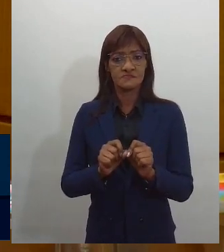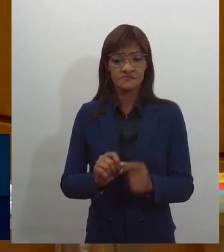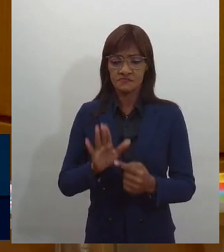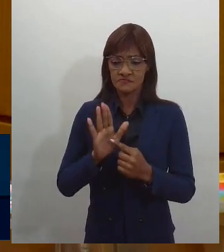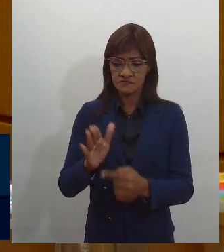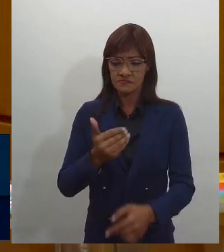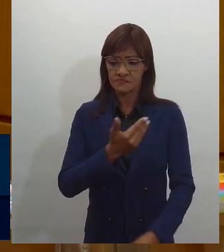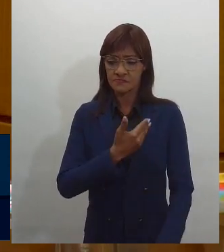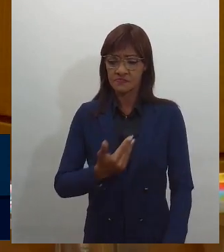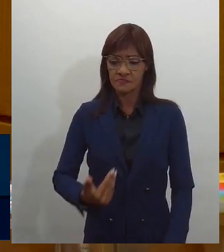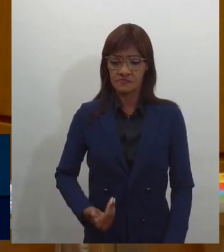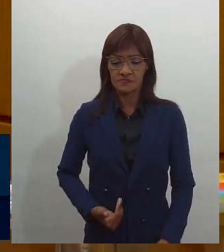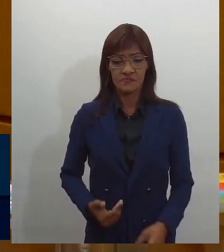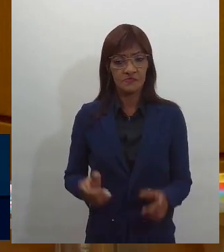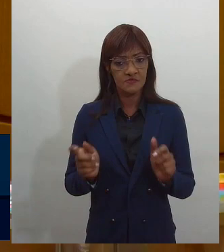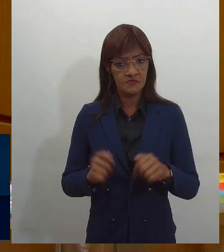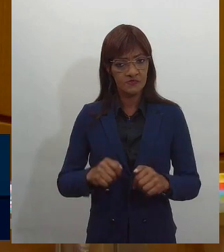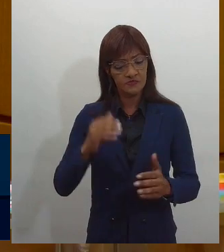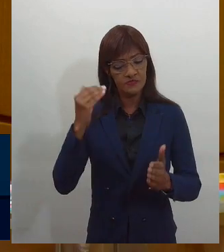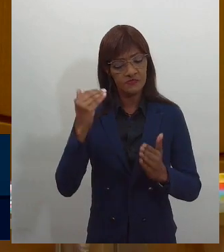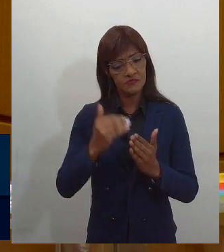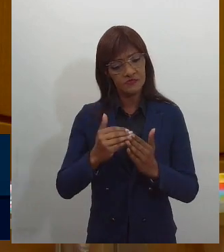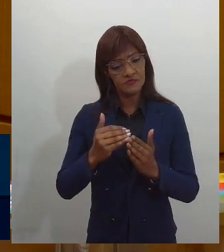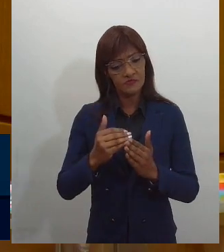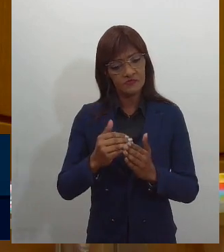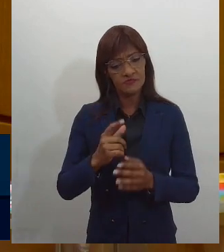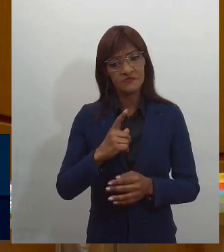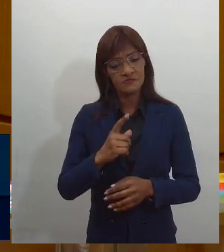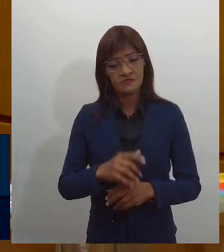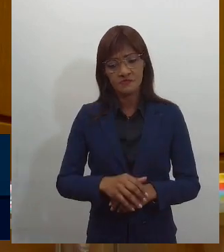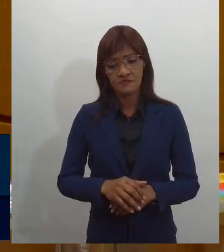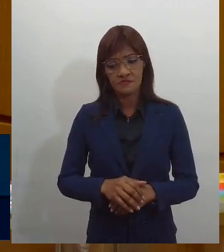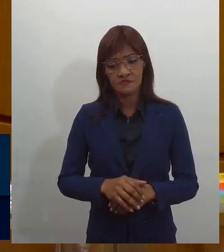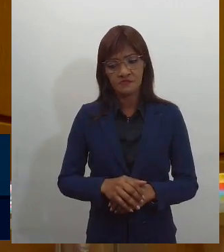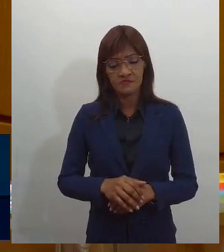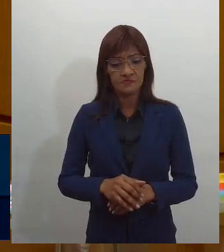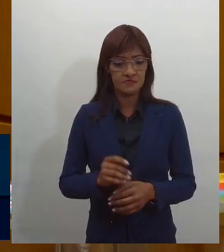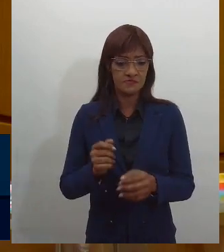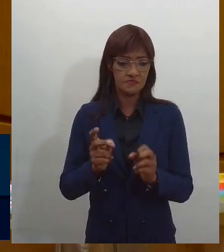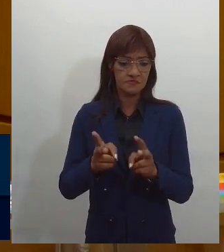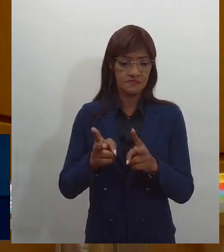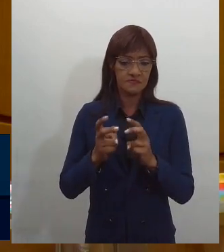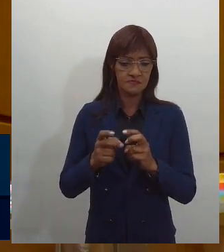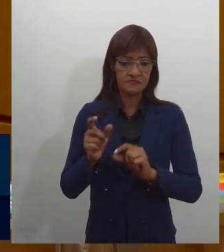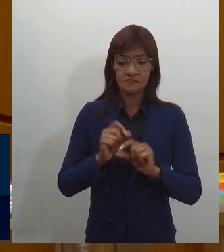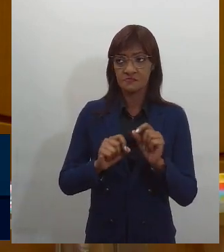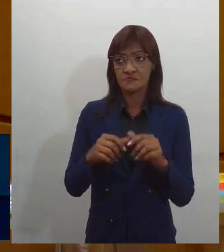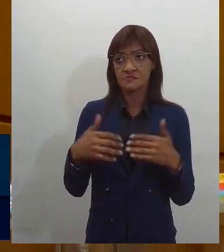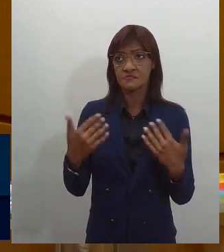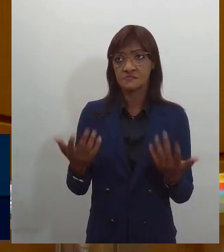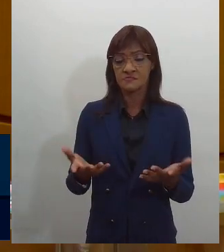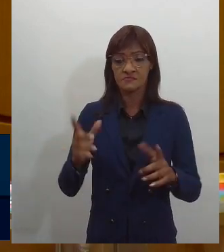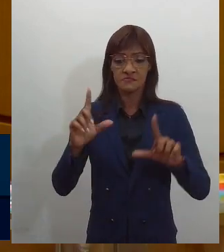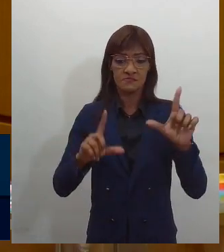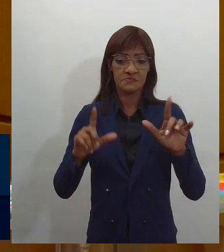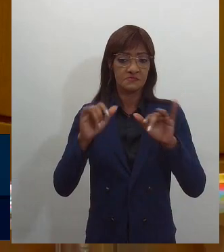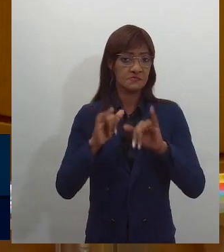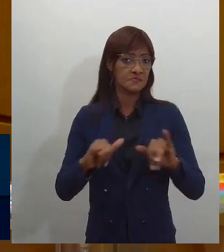as legislações que existem. A gente percebe aí na propaganda que o governo